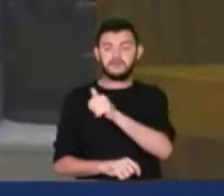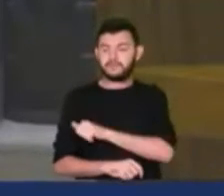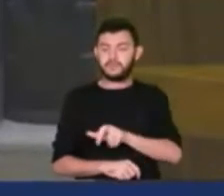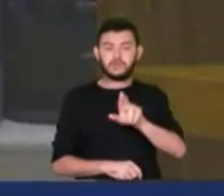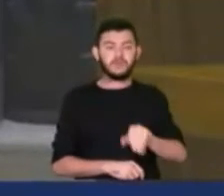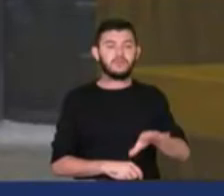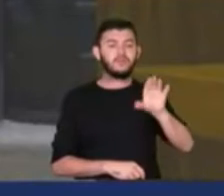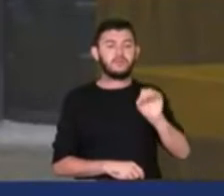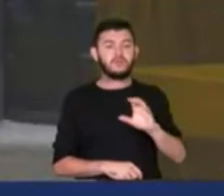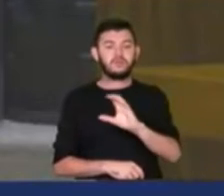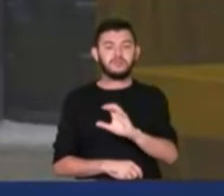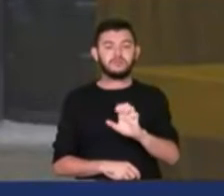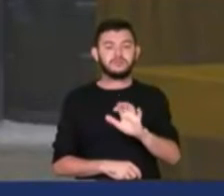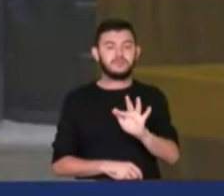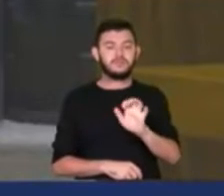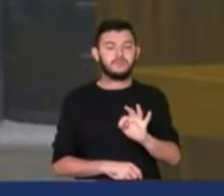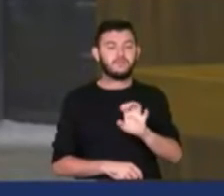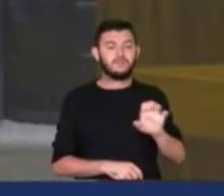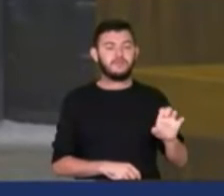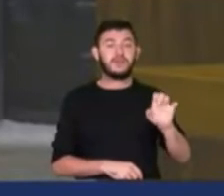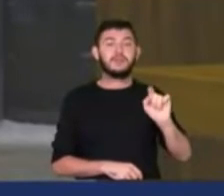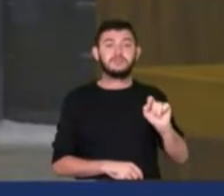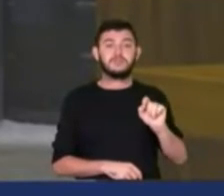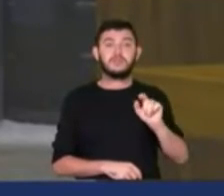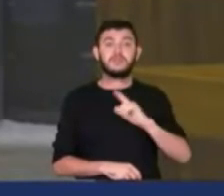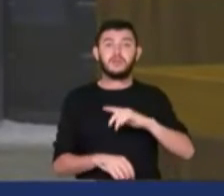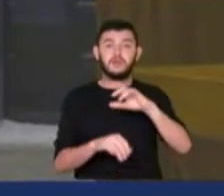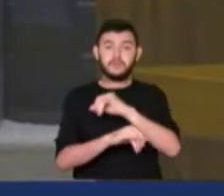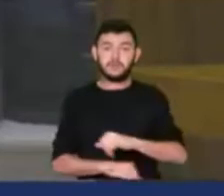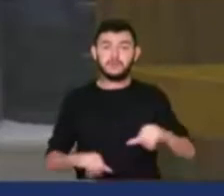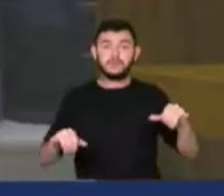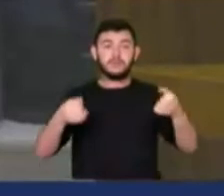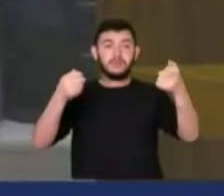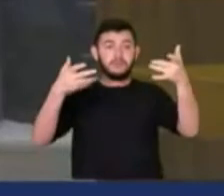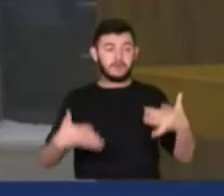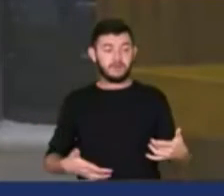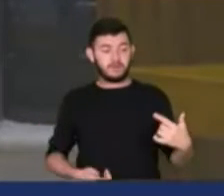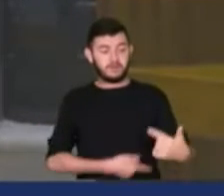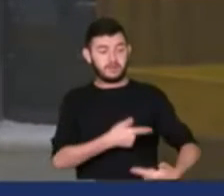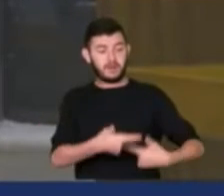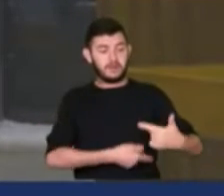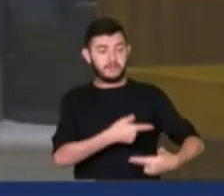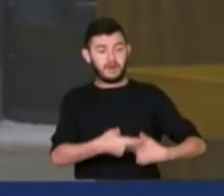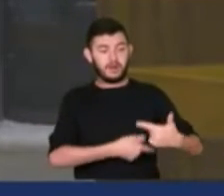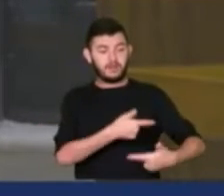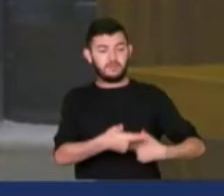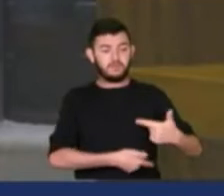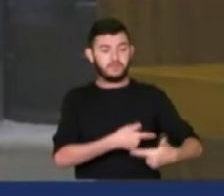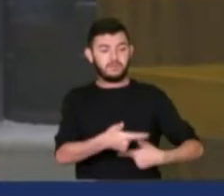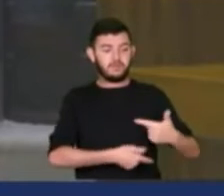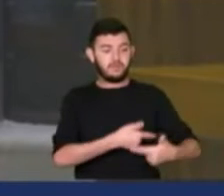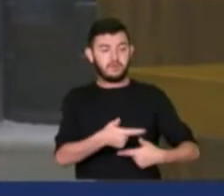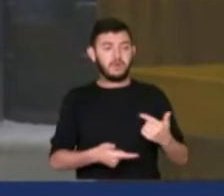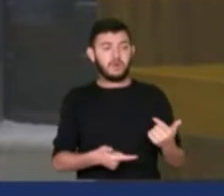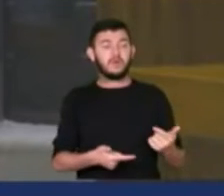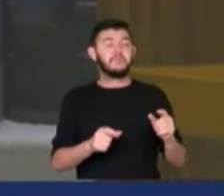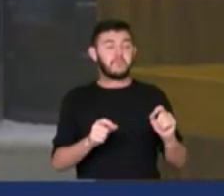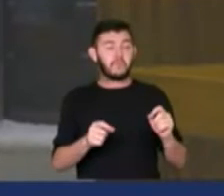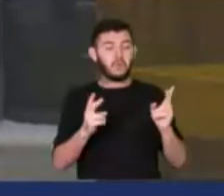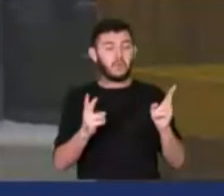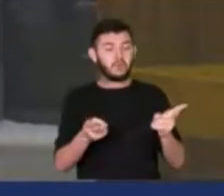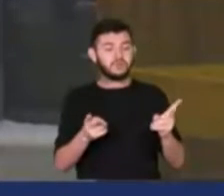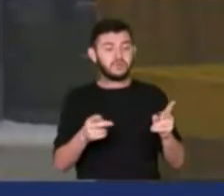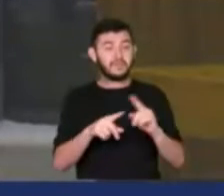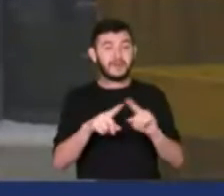uma posição que só consegue manter, deputado Valdenor, as suas atividades até o mês de agosto. Os institutos federais, a mesma